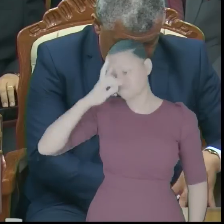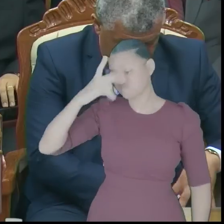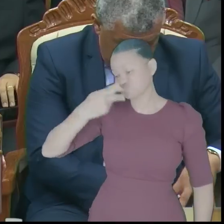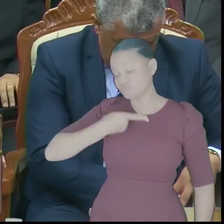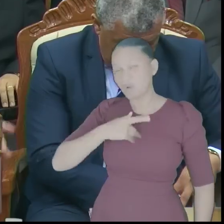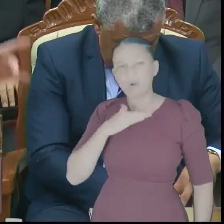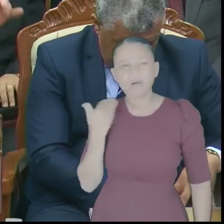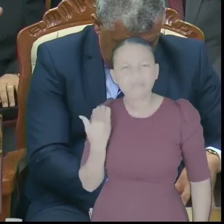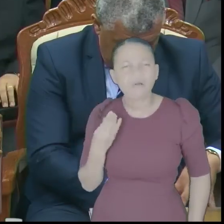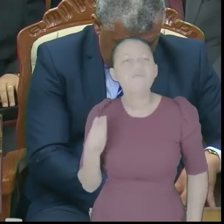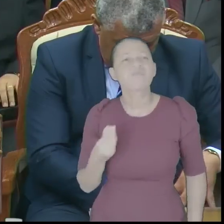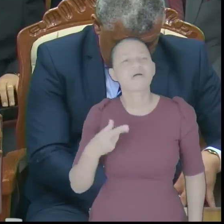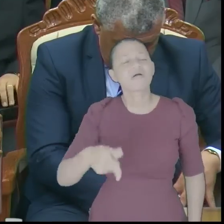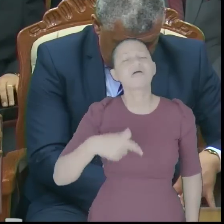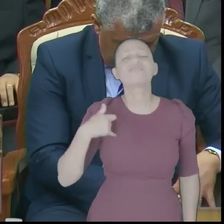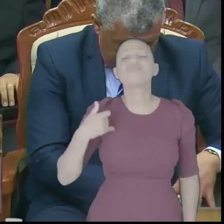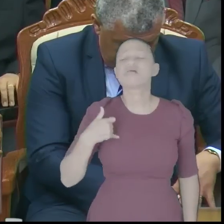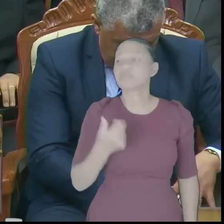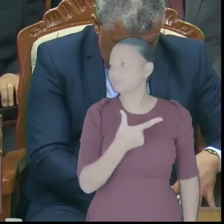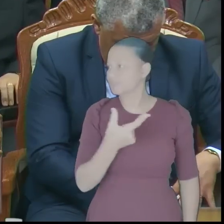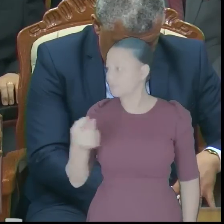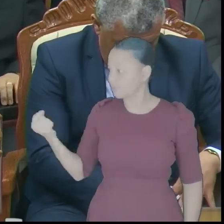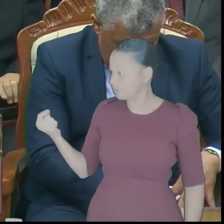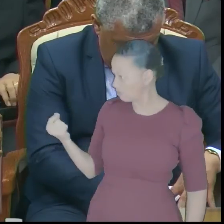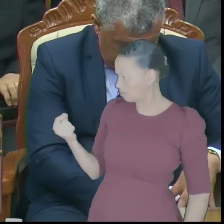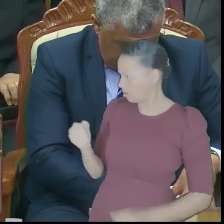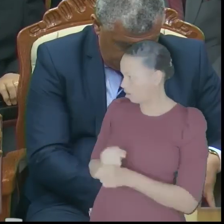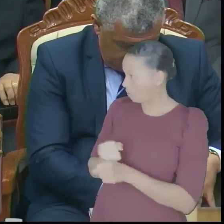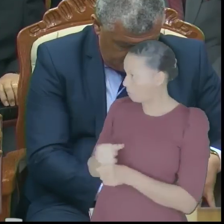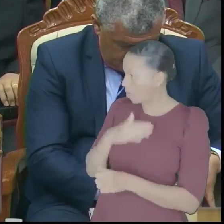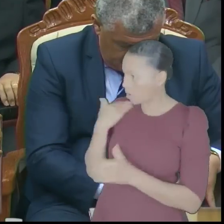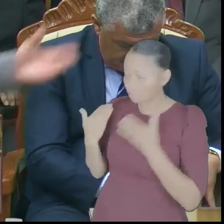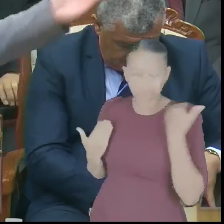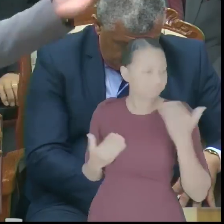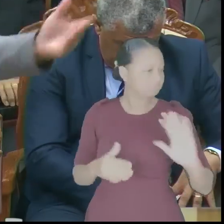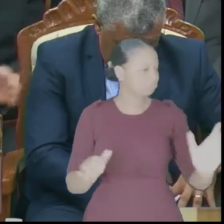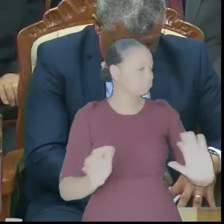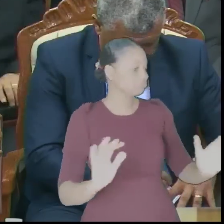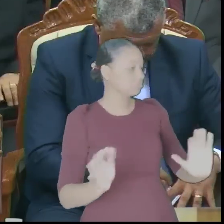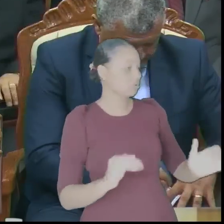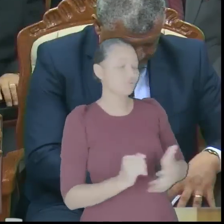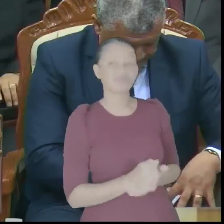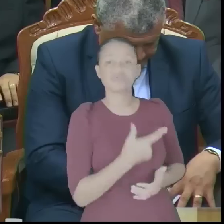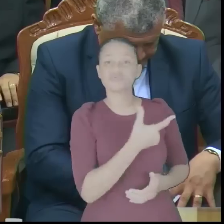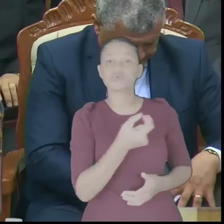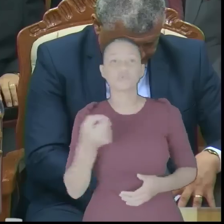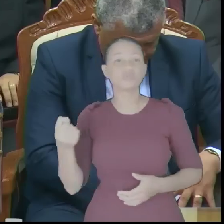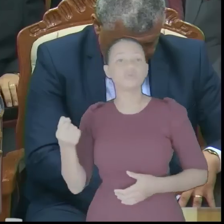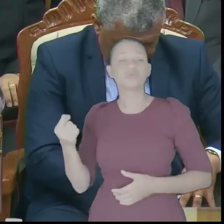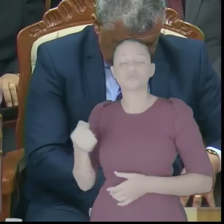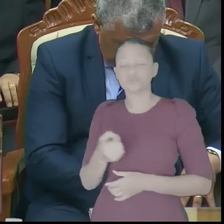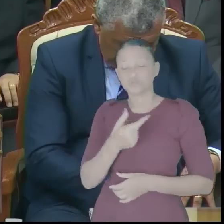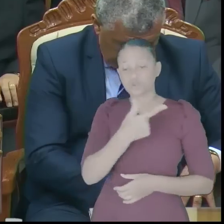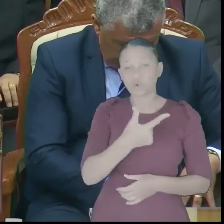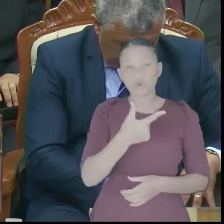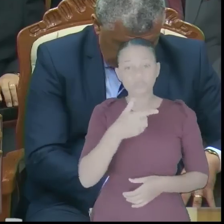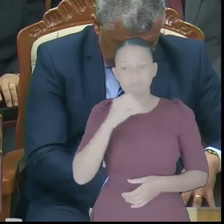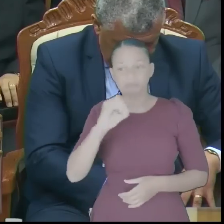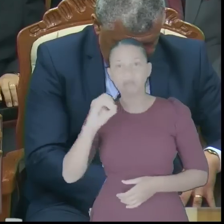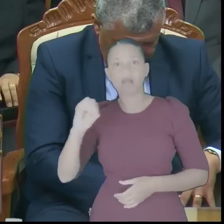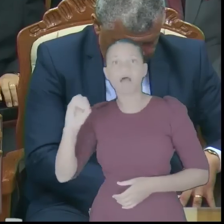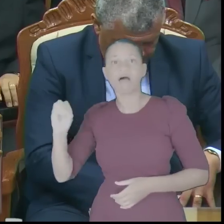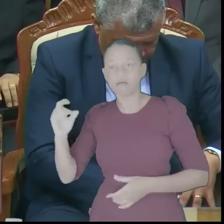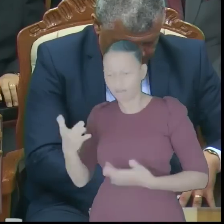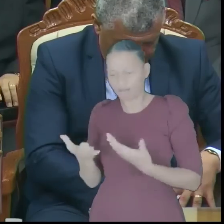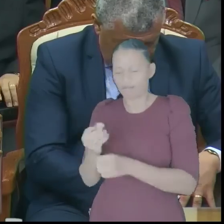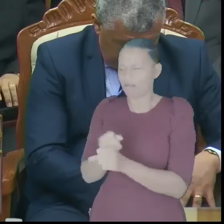Imagina, quantos anos você tem? 2.000 anos. Não morre não morro não. 2.000 anos, não morre. Jesus disse, ninguém tem poder de